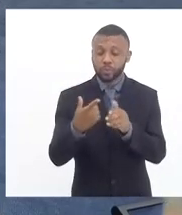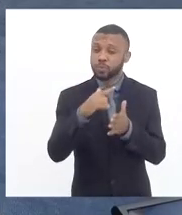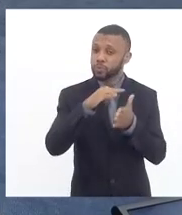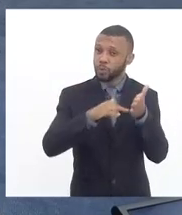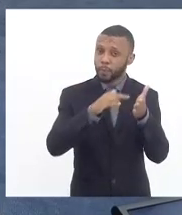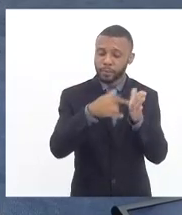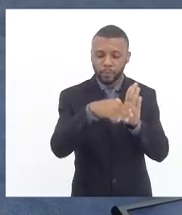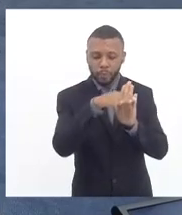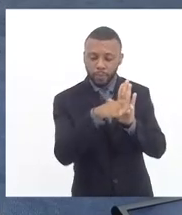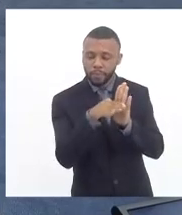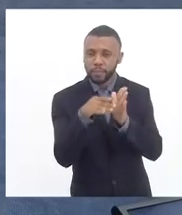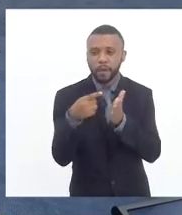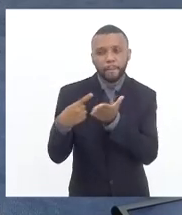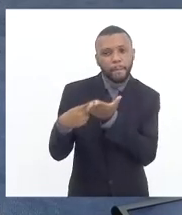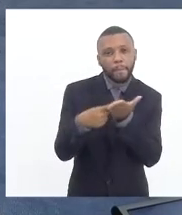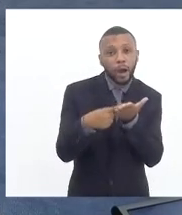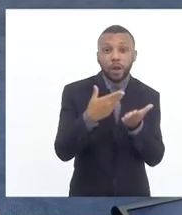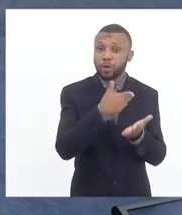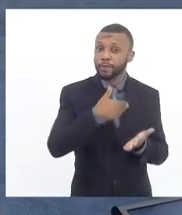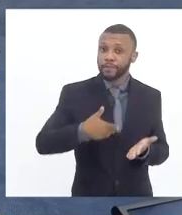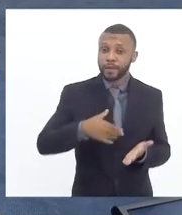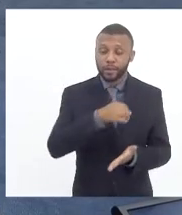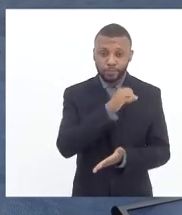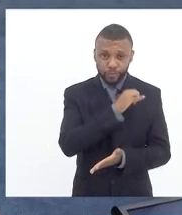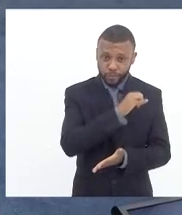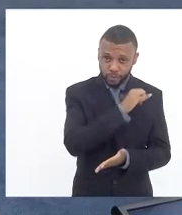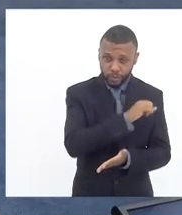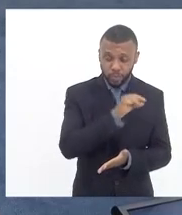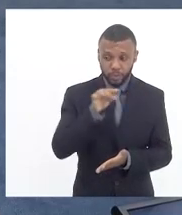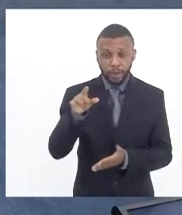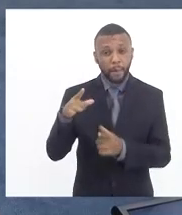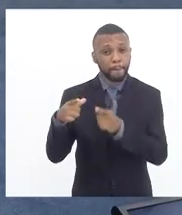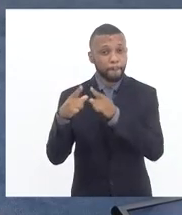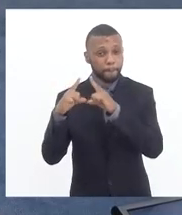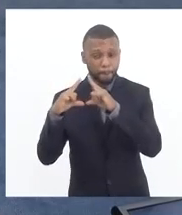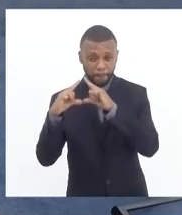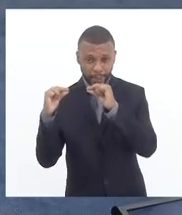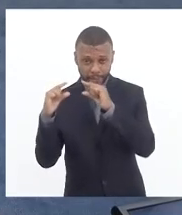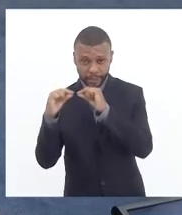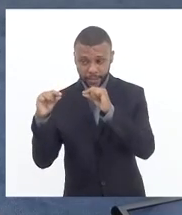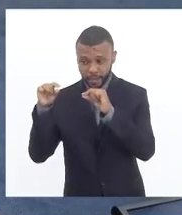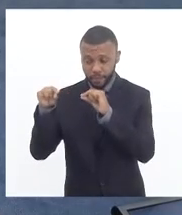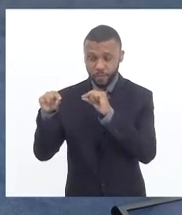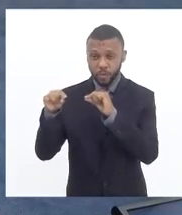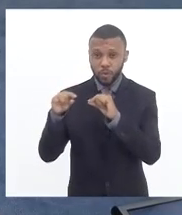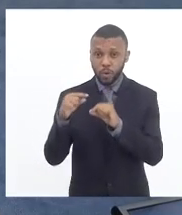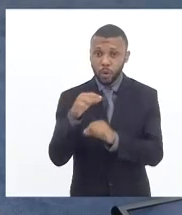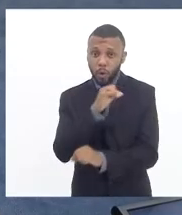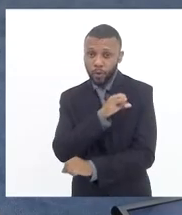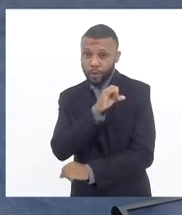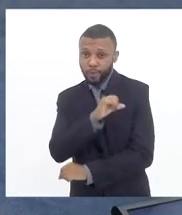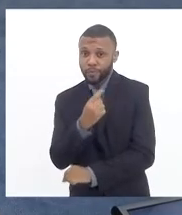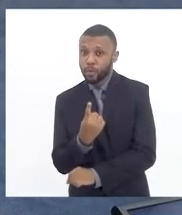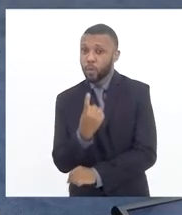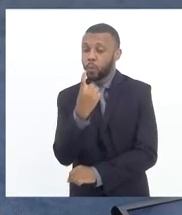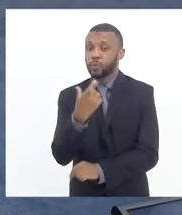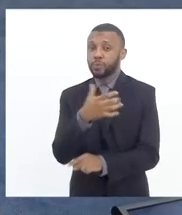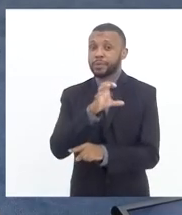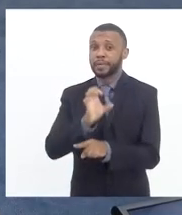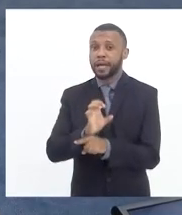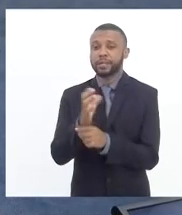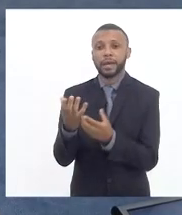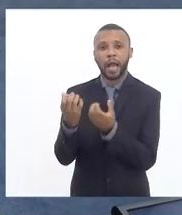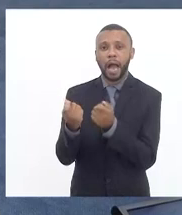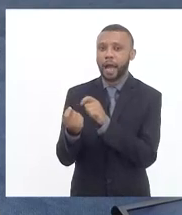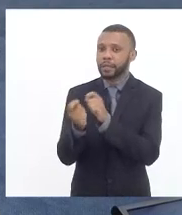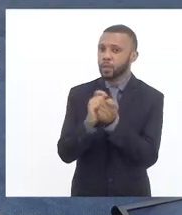entre o Governo do Estado do Rio de Janeiro e Brasília Palace Rio de Janeiro foi o único estado à época que aderiu ao regime de separação fiscal